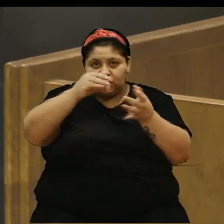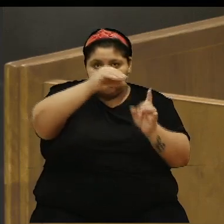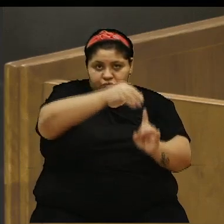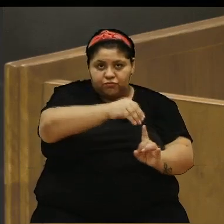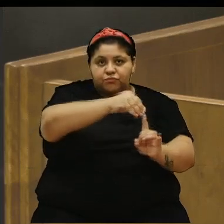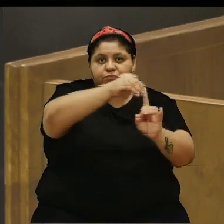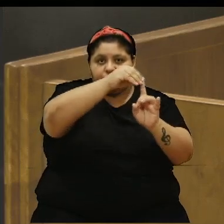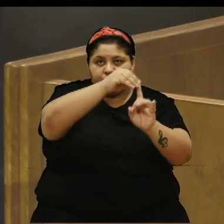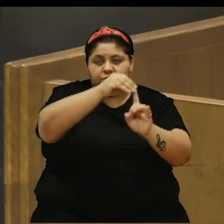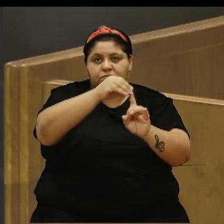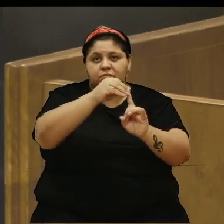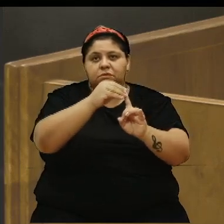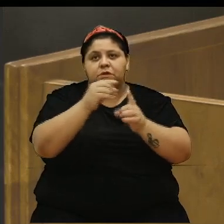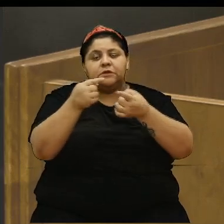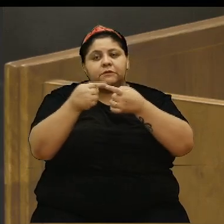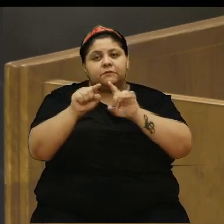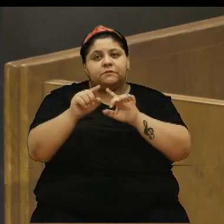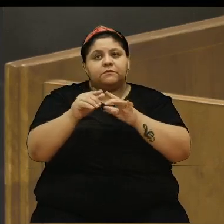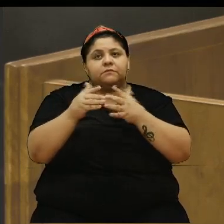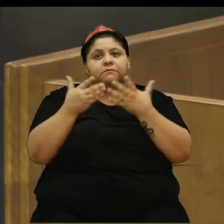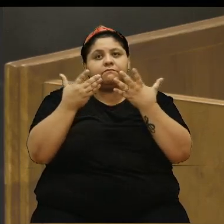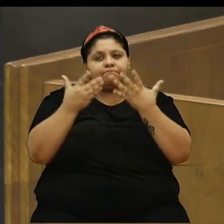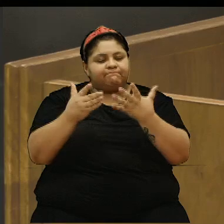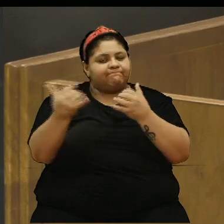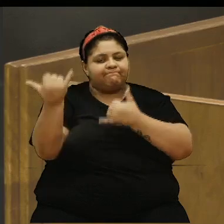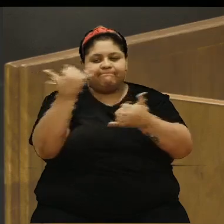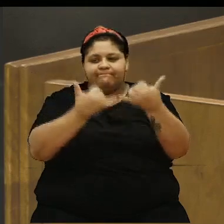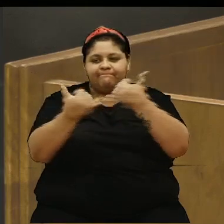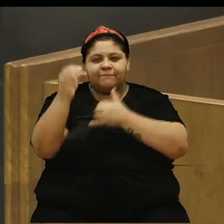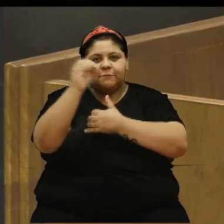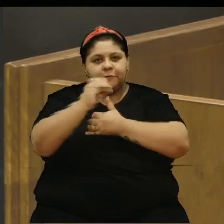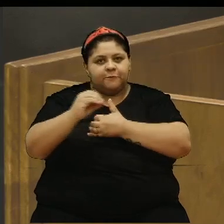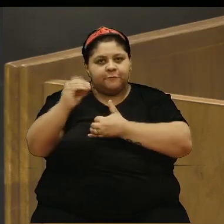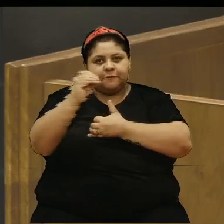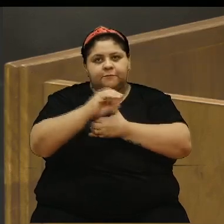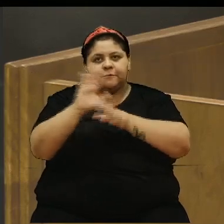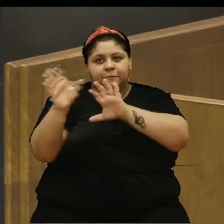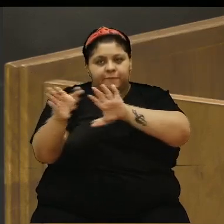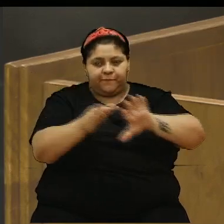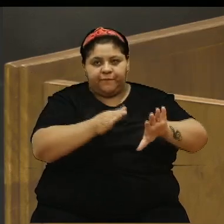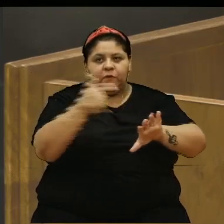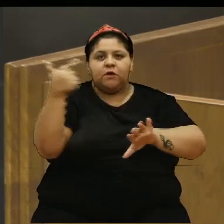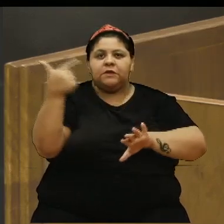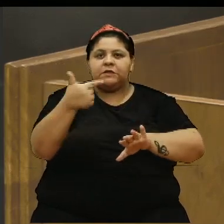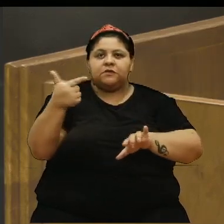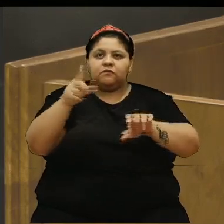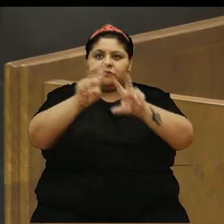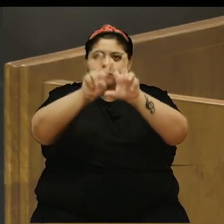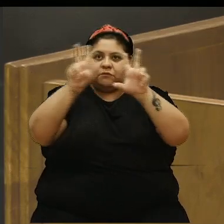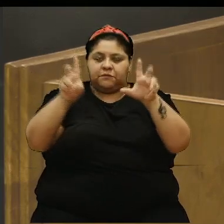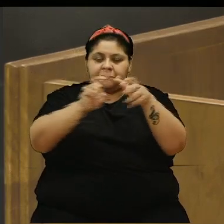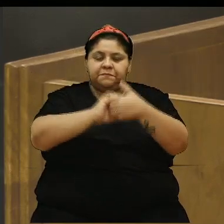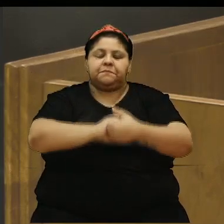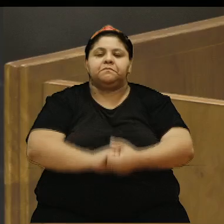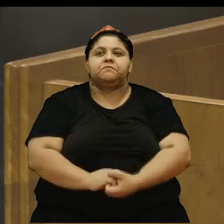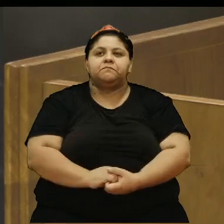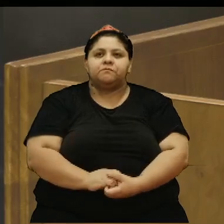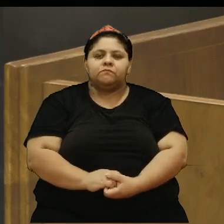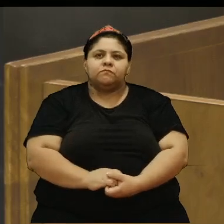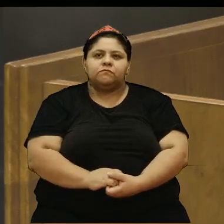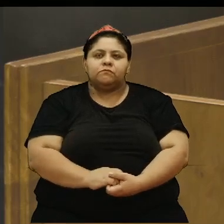clínica. Mas é uma baita notícia. Bom, vamos partir para o segundo assunto.